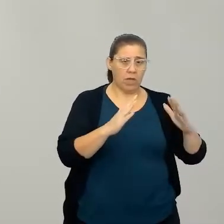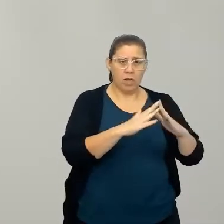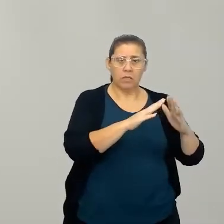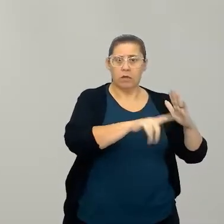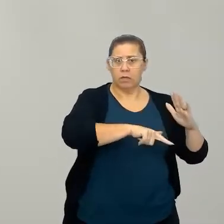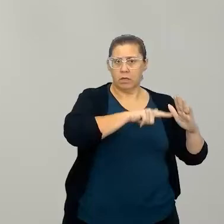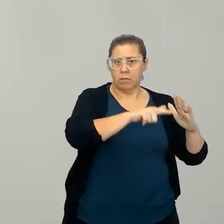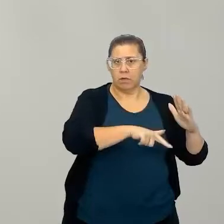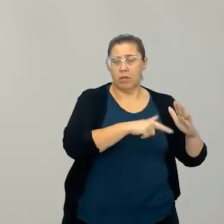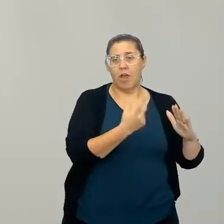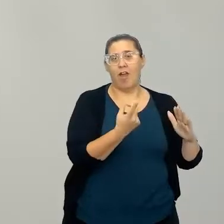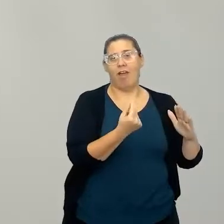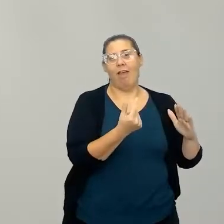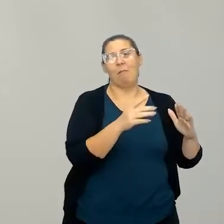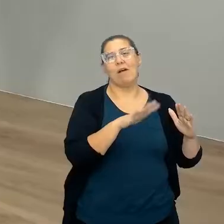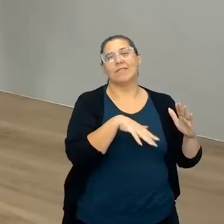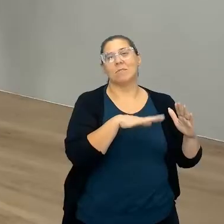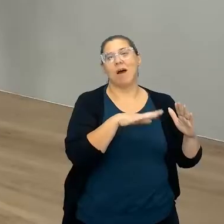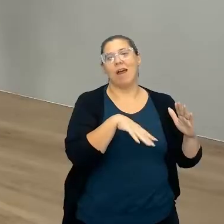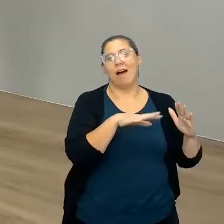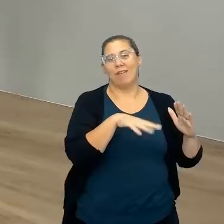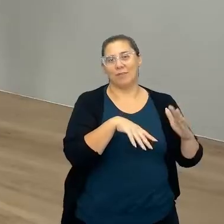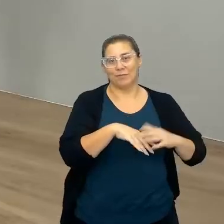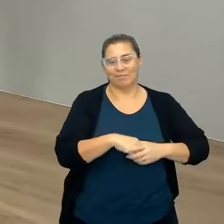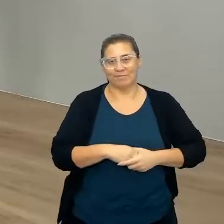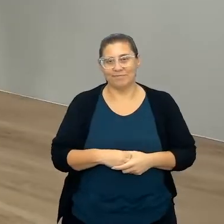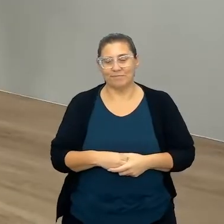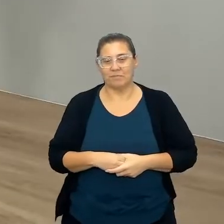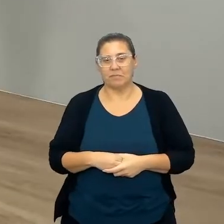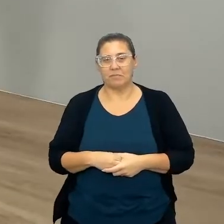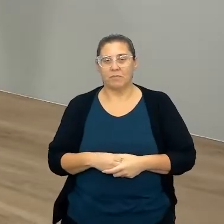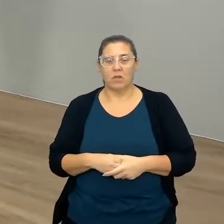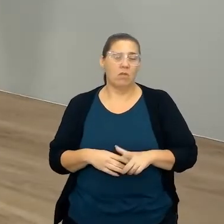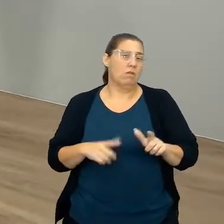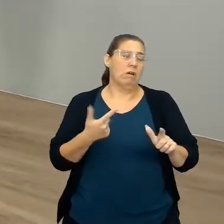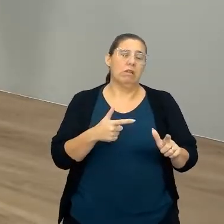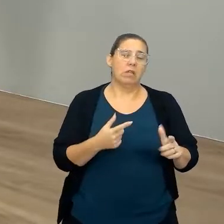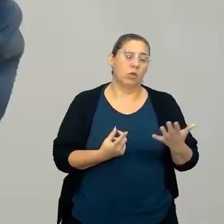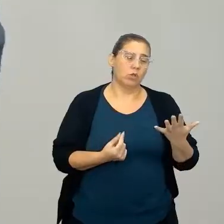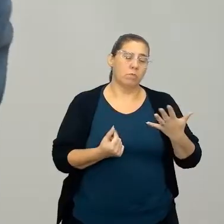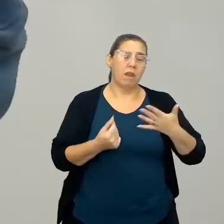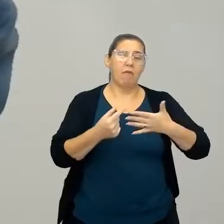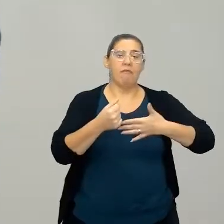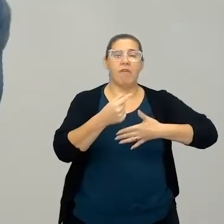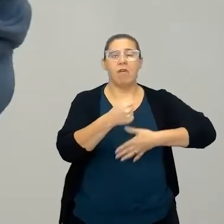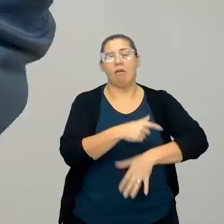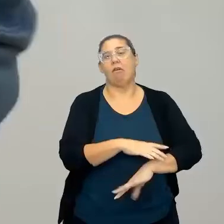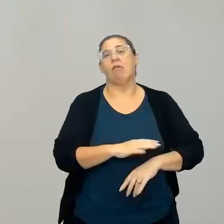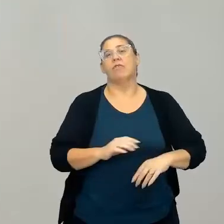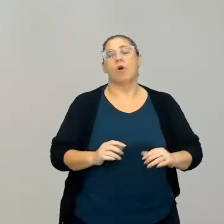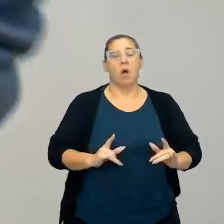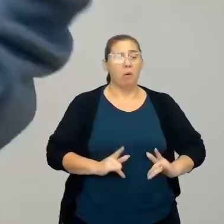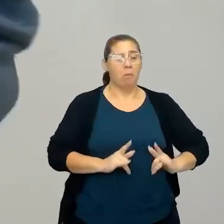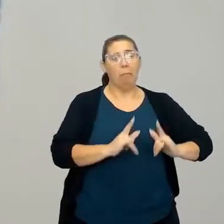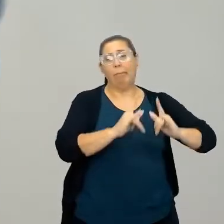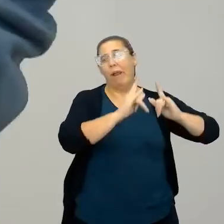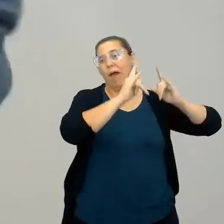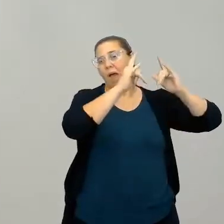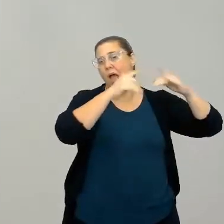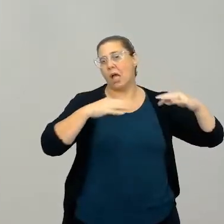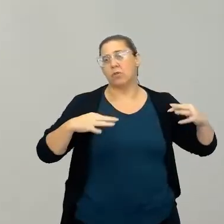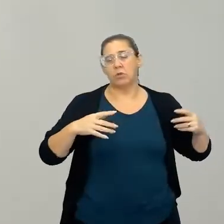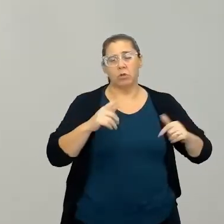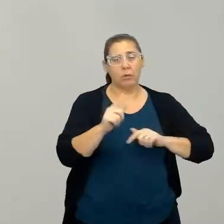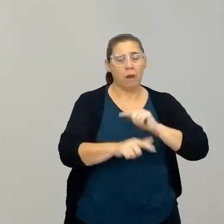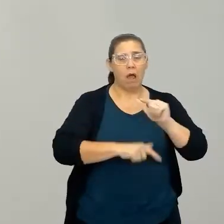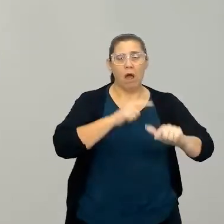Valmir, é mais barato do que trazer para a empresa. Você não vai ter toda aquela estrutura ali funcionando a pleno